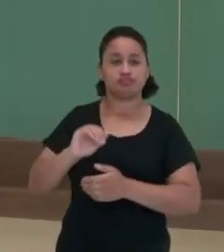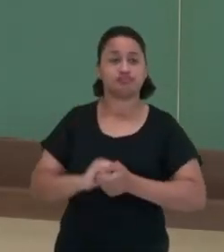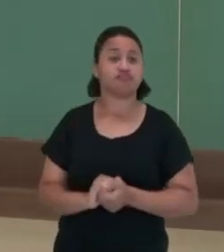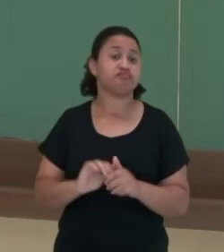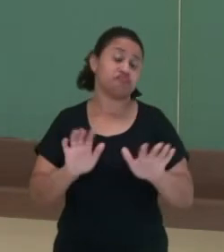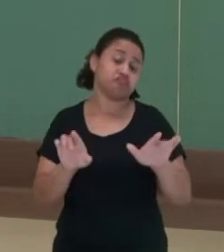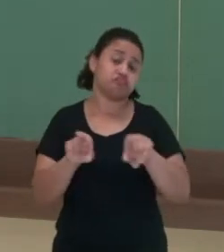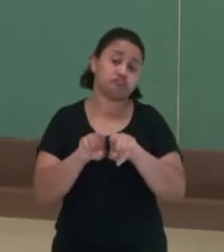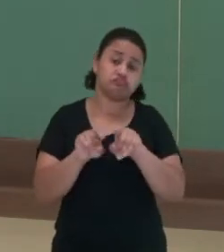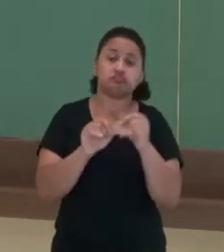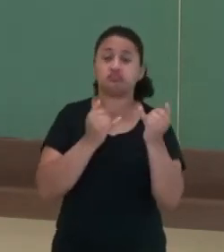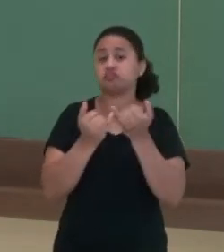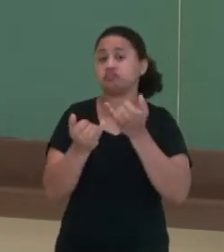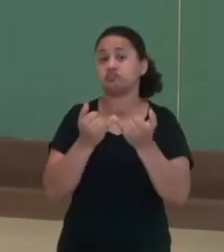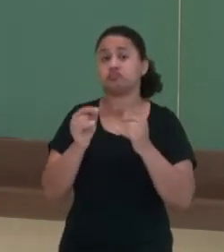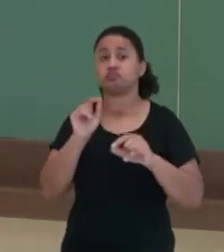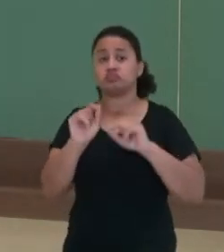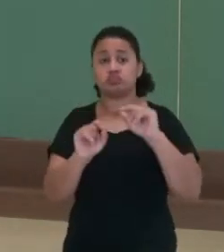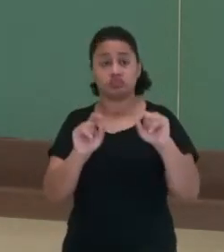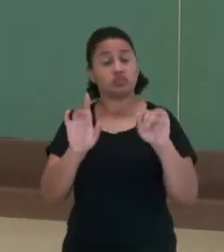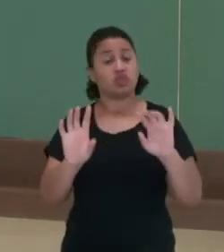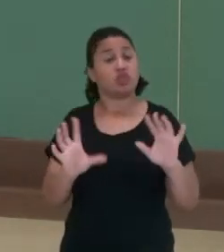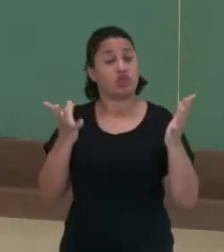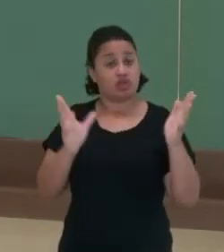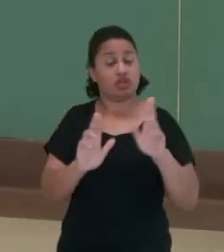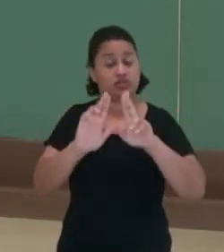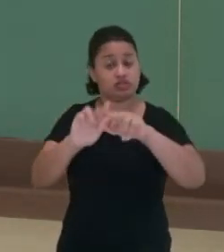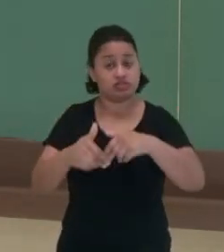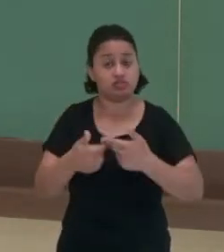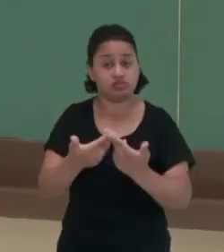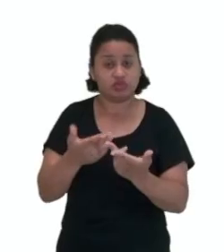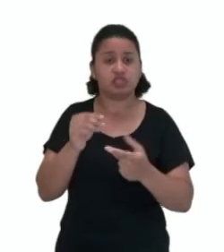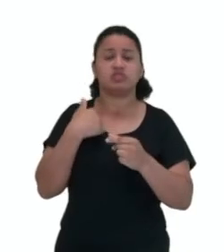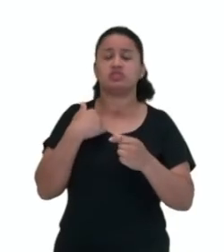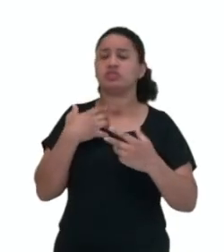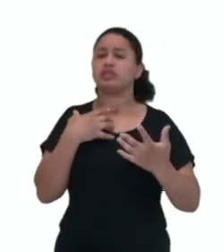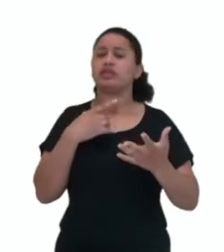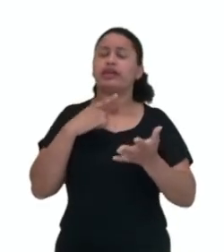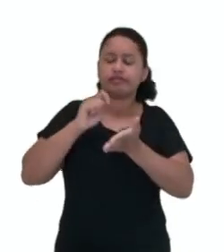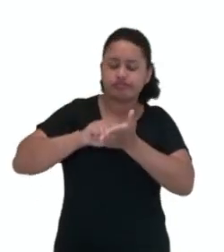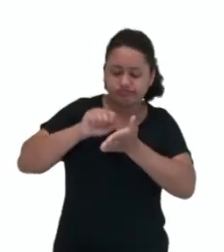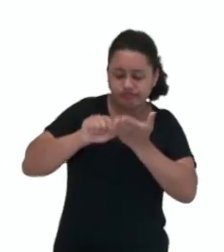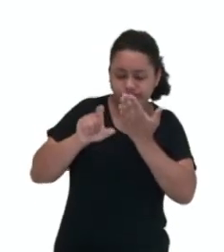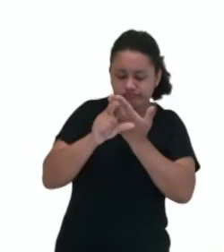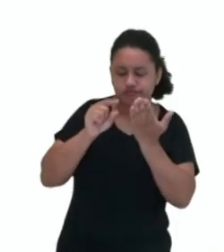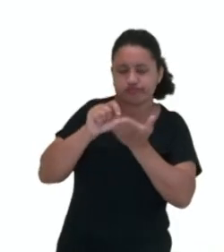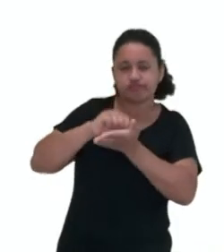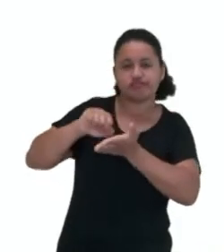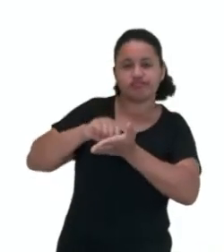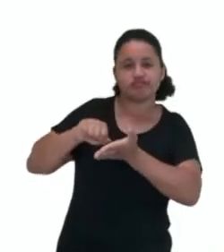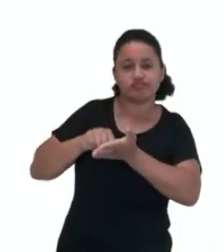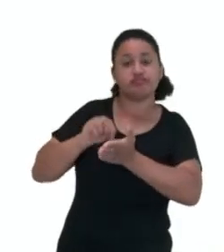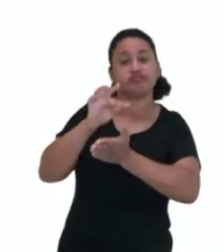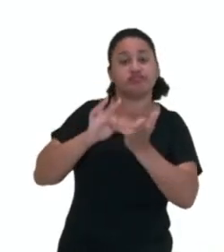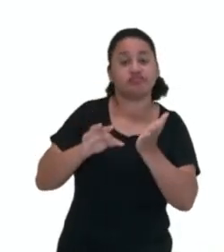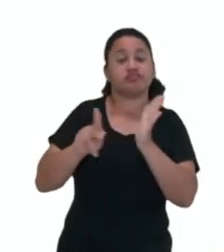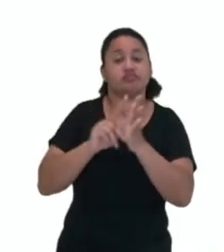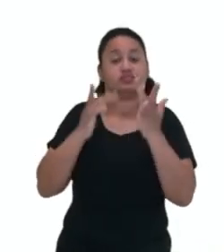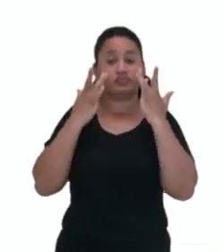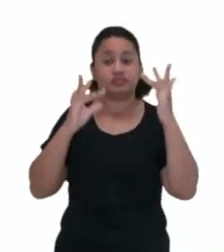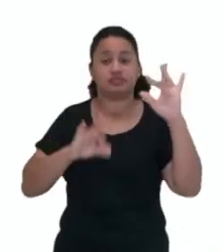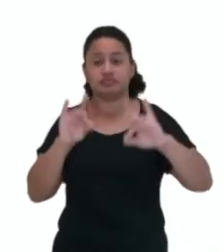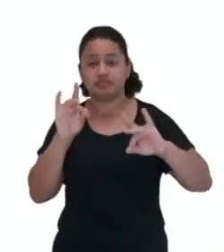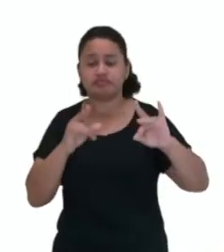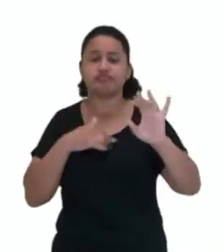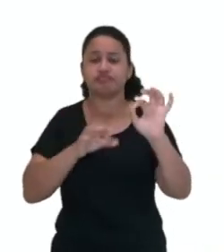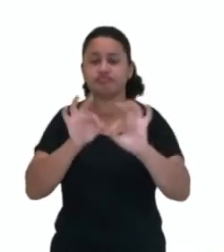verossimilhança se dá, então, através disso, ou seja, o dramaturgo, escritor de textos teatrais, construindo em